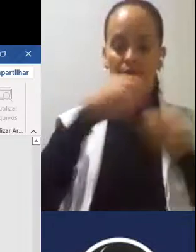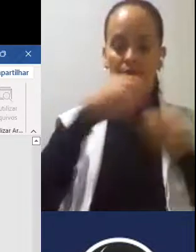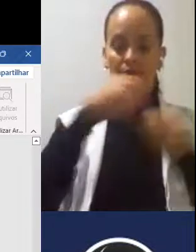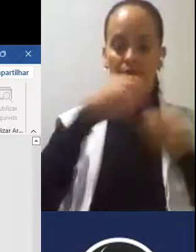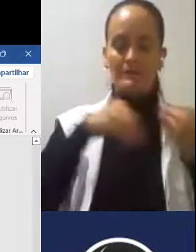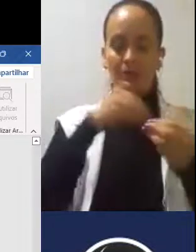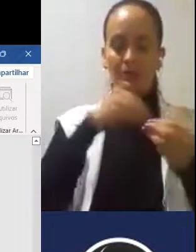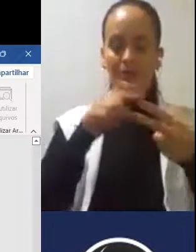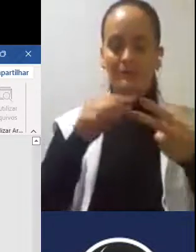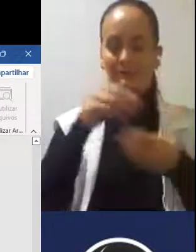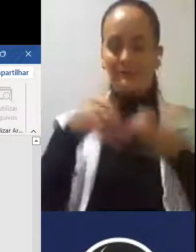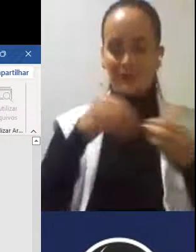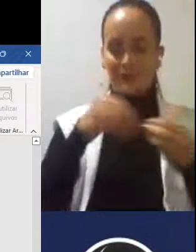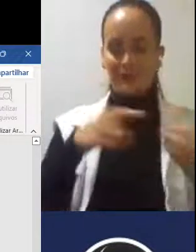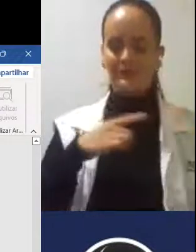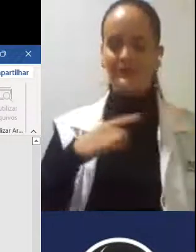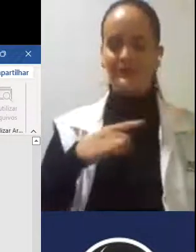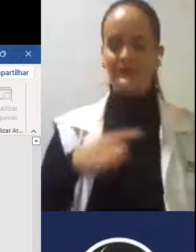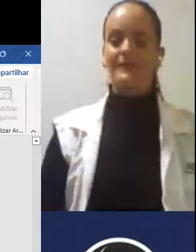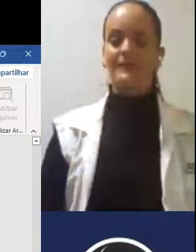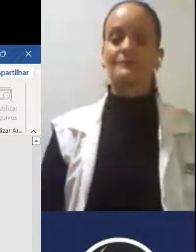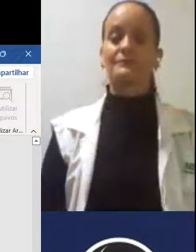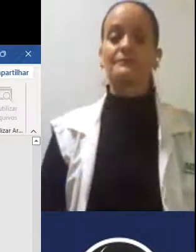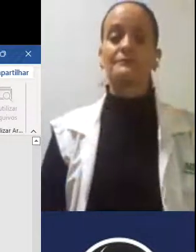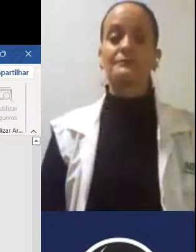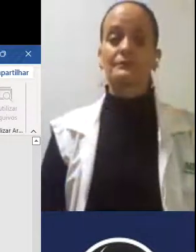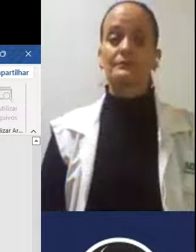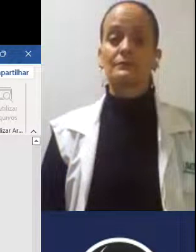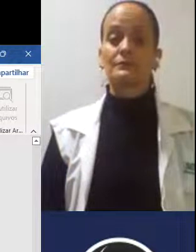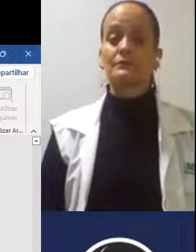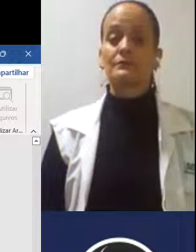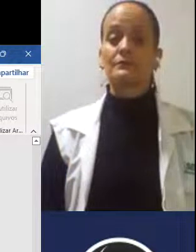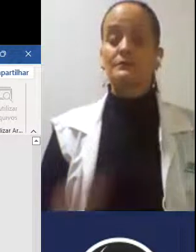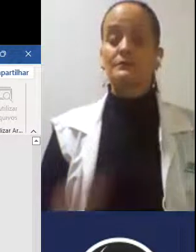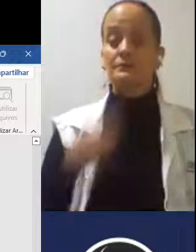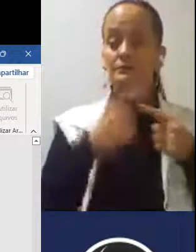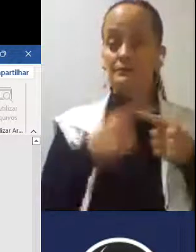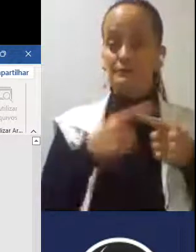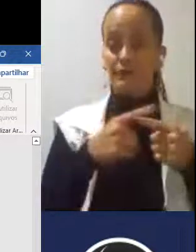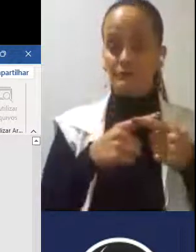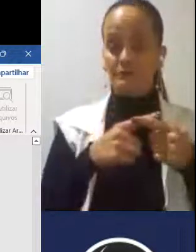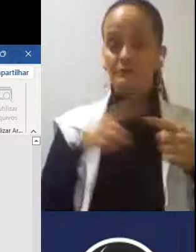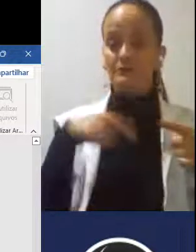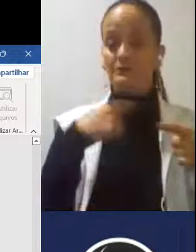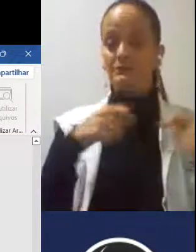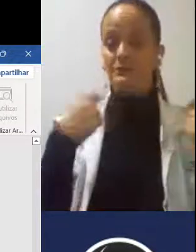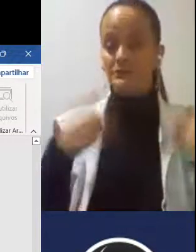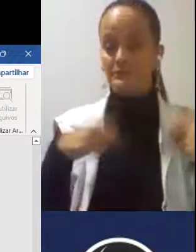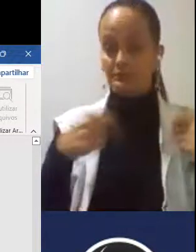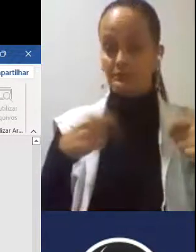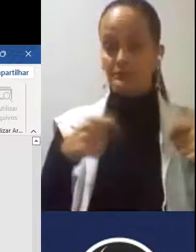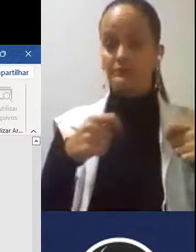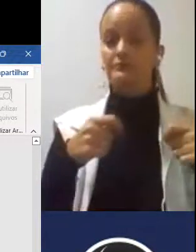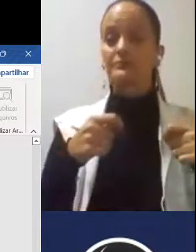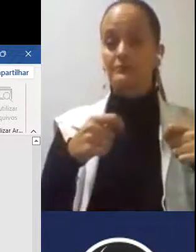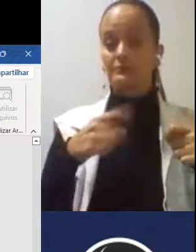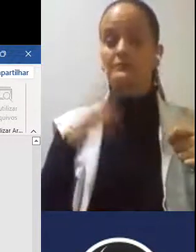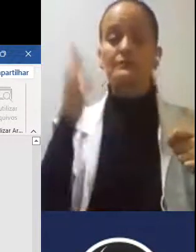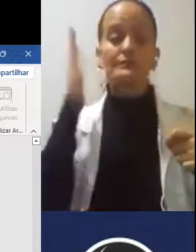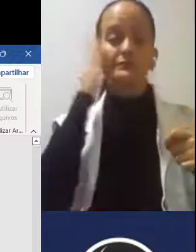ela considera a resistência dos condutores. A gente vai precisar considerar a resistência dos condutores. Então, o que que vai